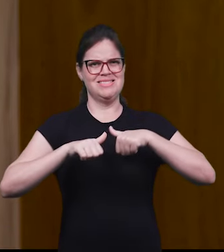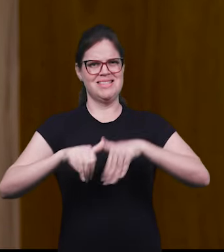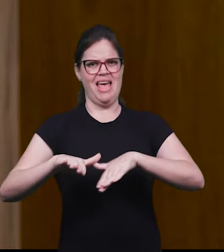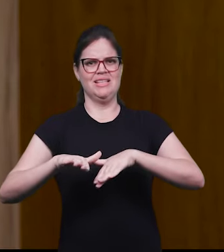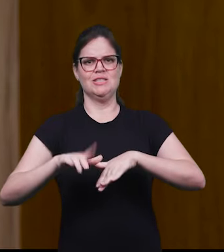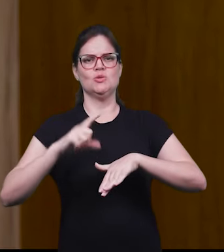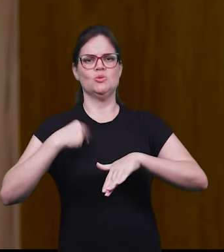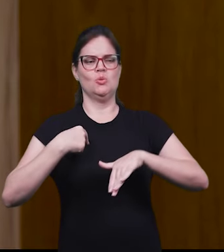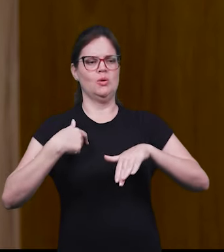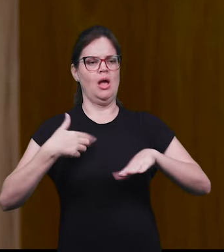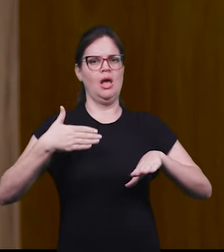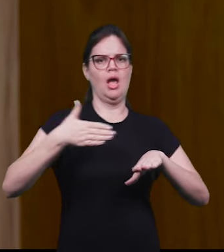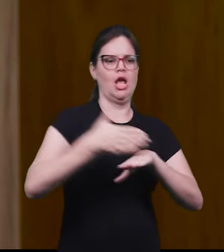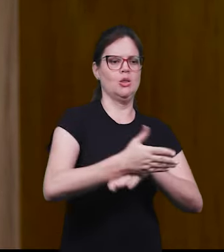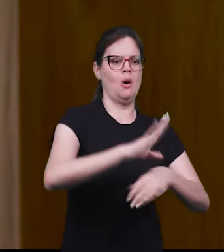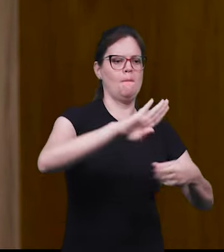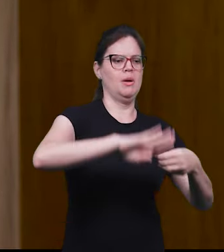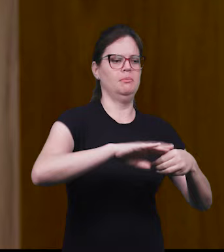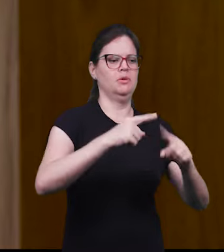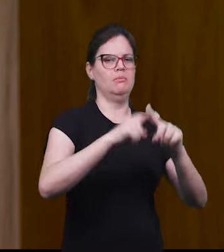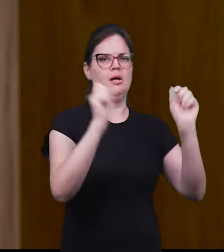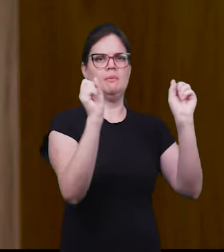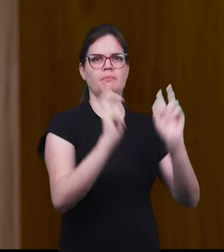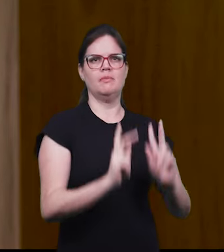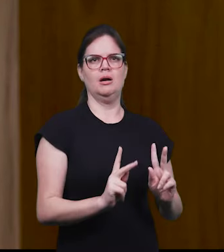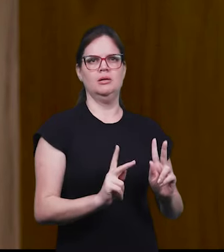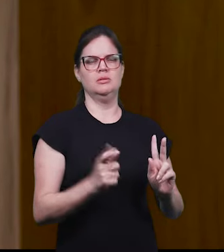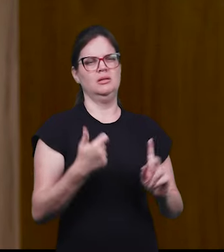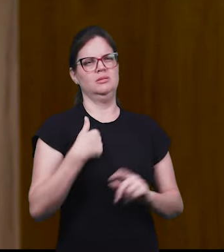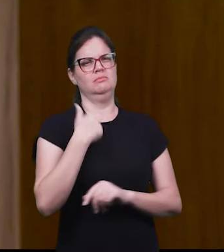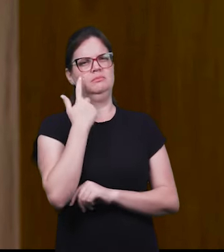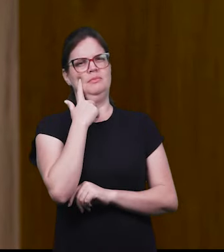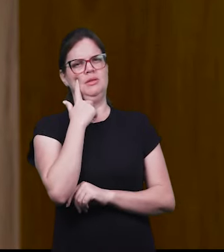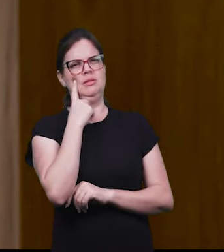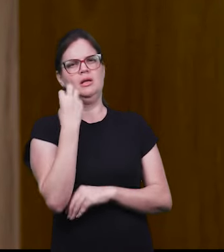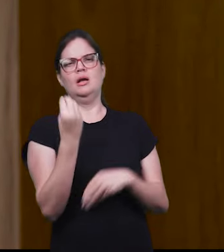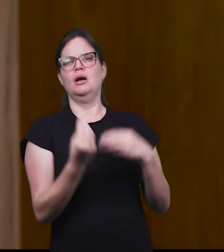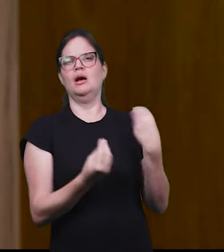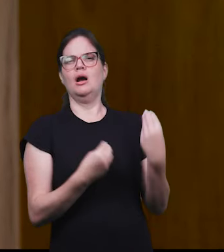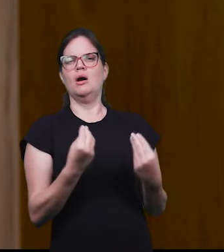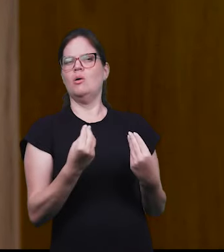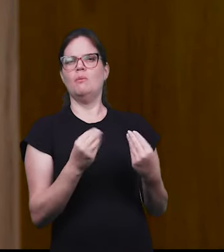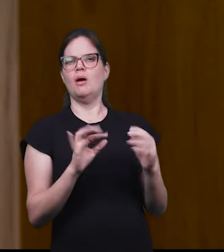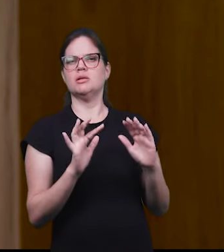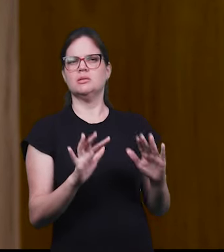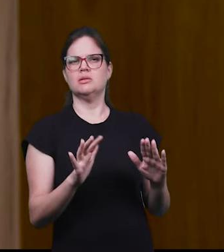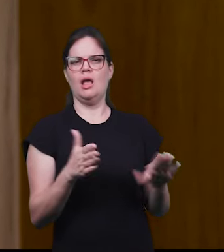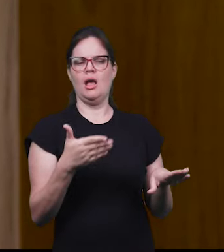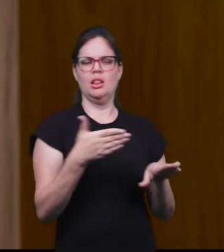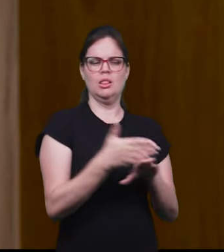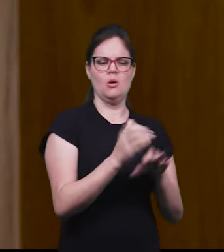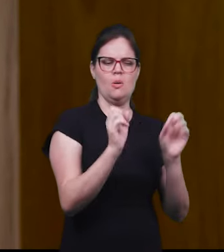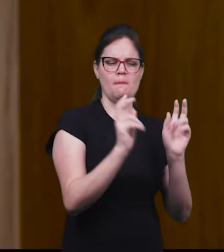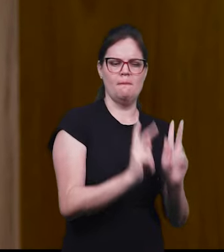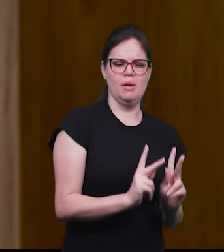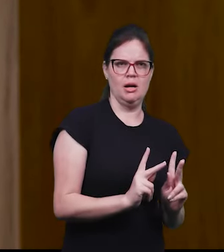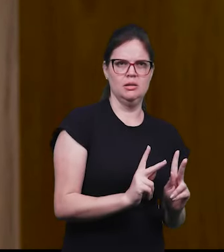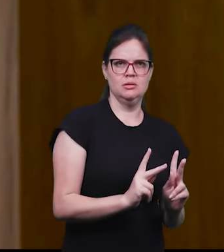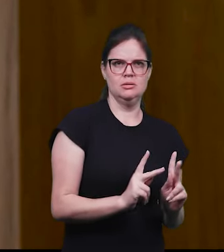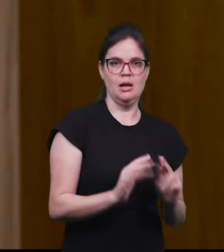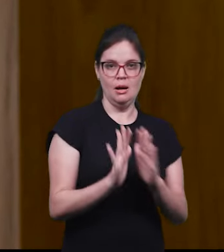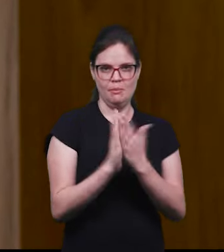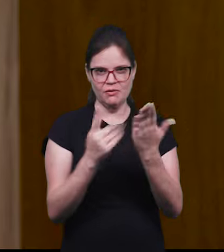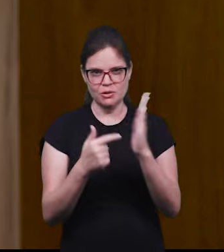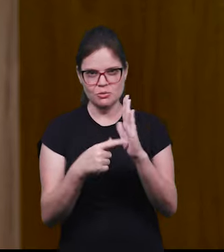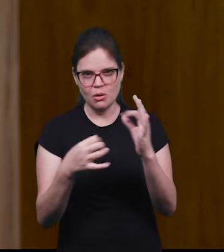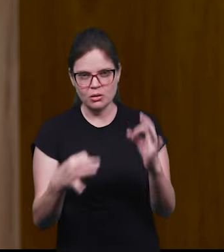em paz em Babilônia. E aí a gente pensa, como que ele entrou em paz em Babilônia? A Bíblia fala isso, a Bíblia